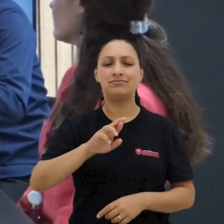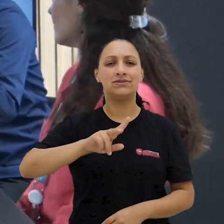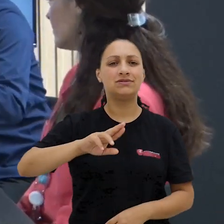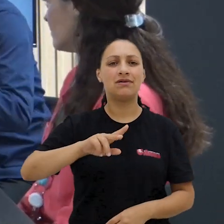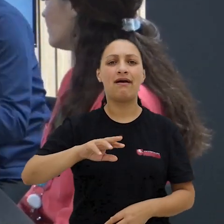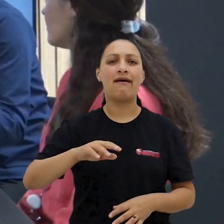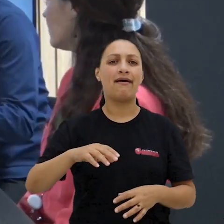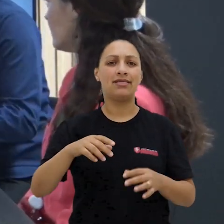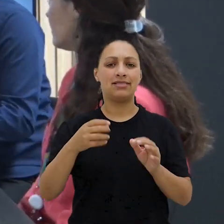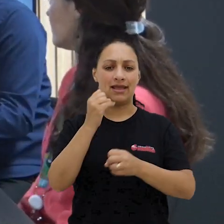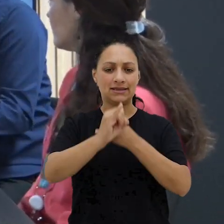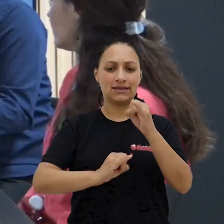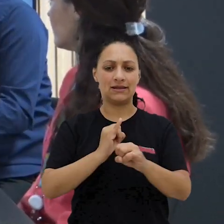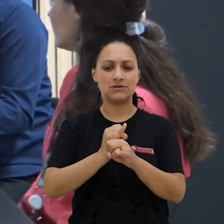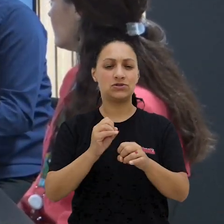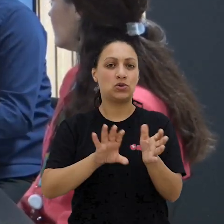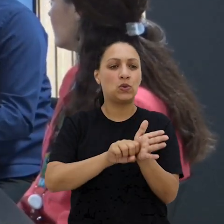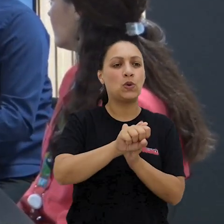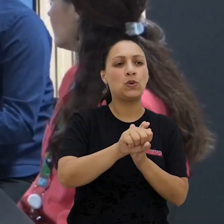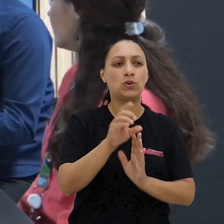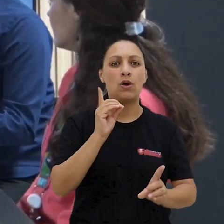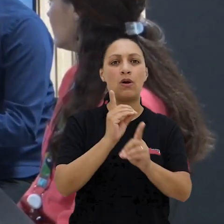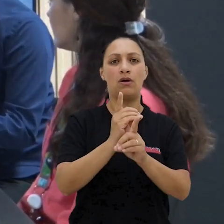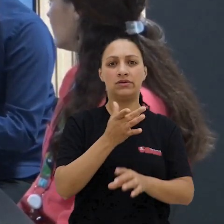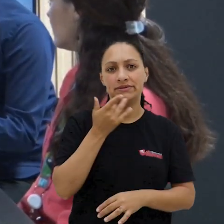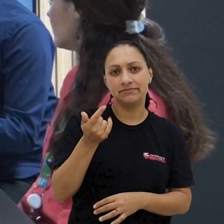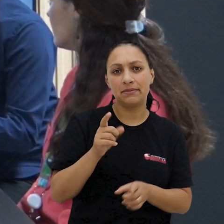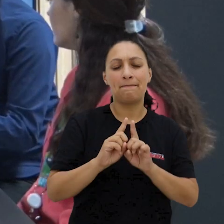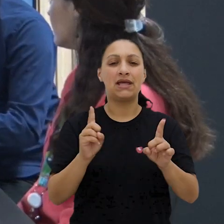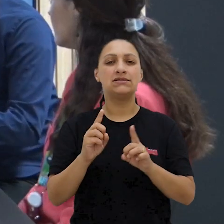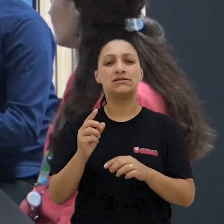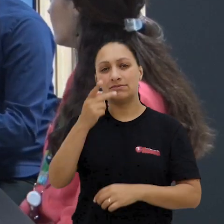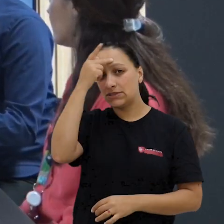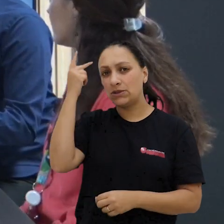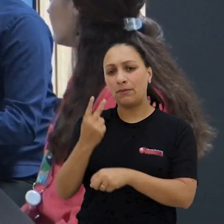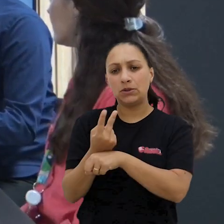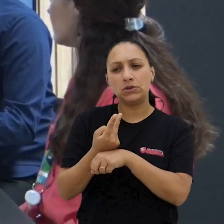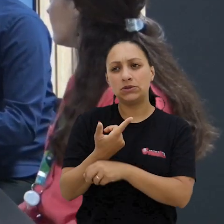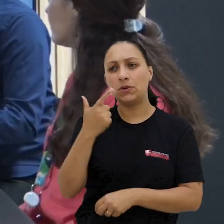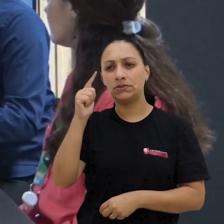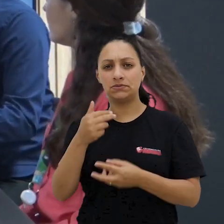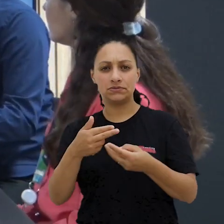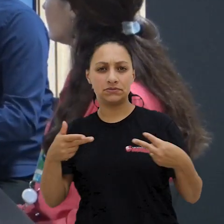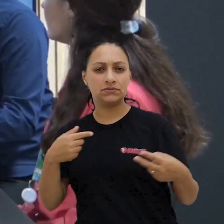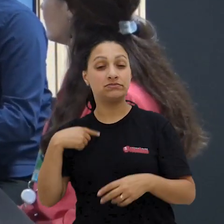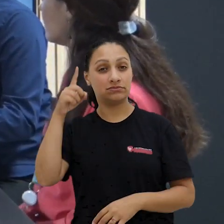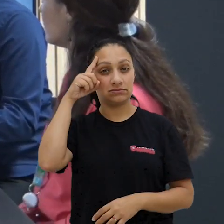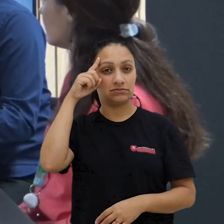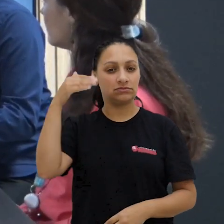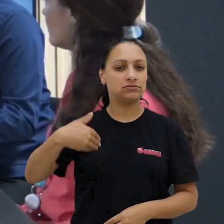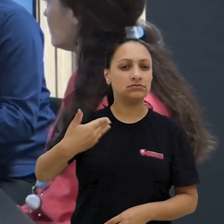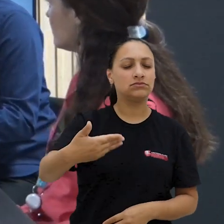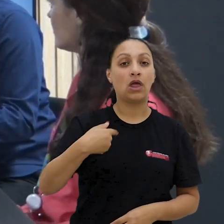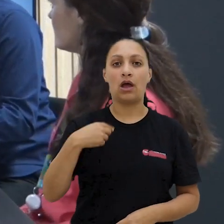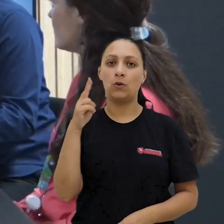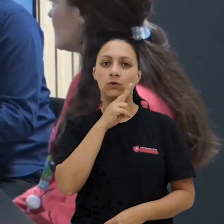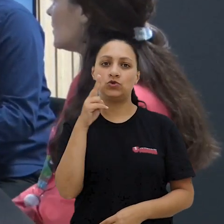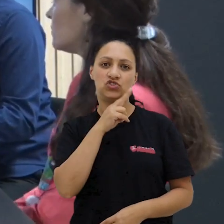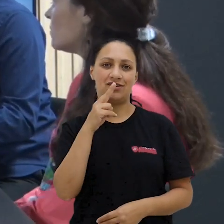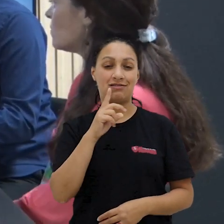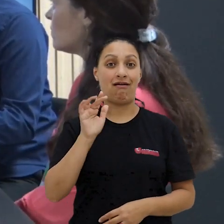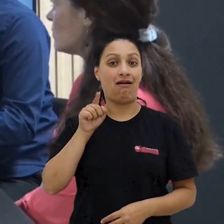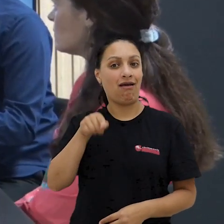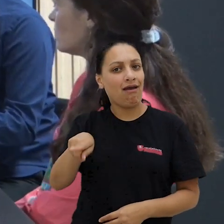tá no Google, tá no Google, tu acha. É que as pessoas estão procurando outras coisas que estão no dia a dia, a urgência